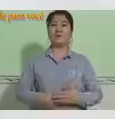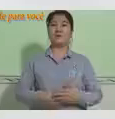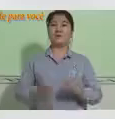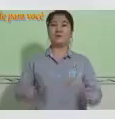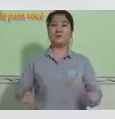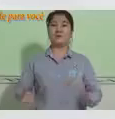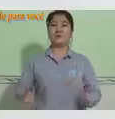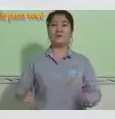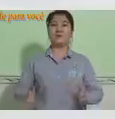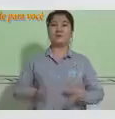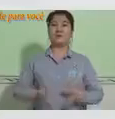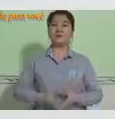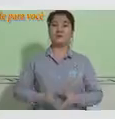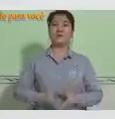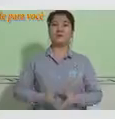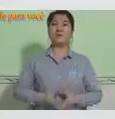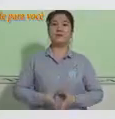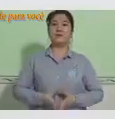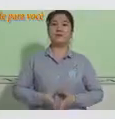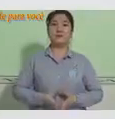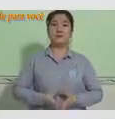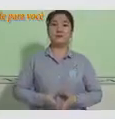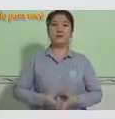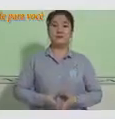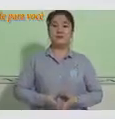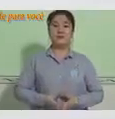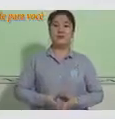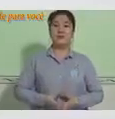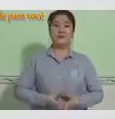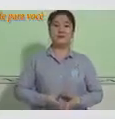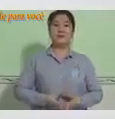de doenças cardiovasculares ou pulmonares.